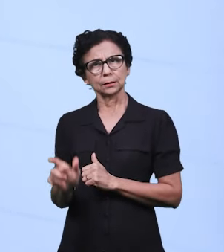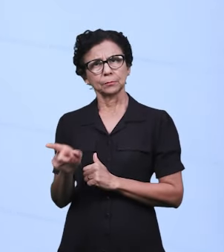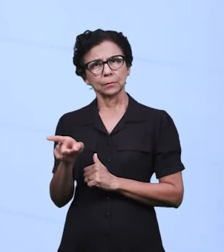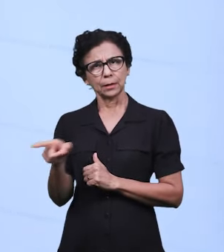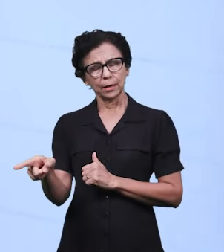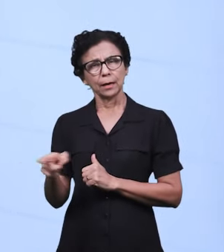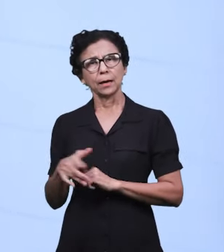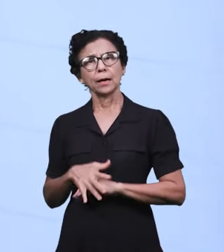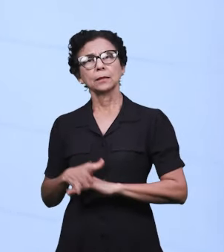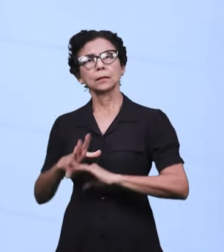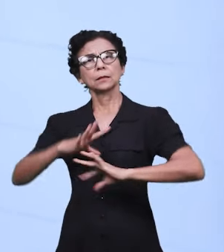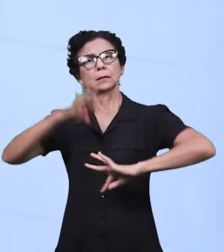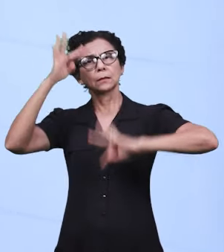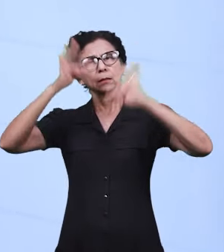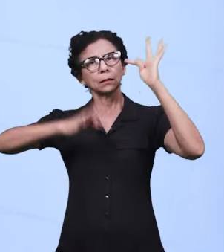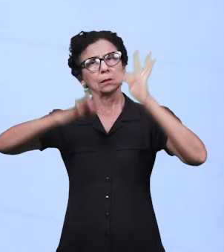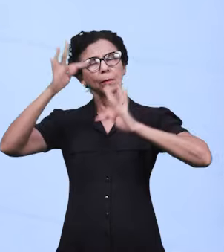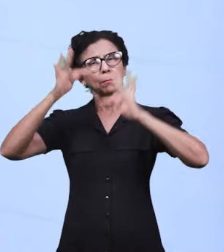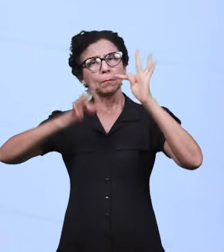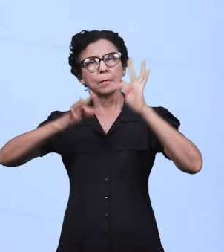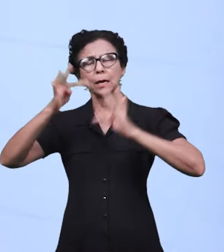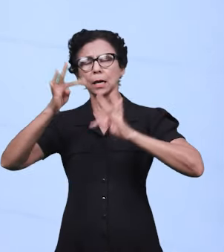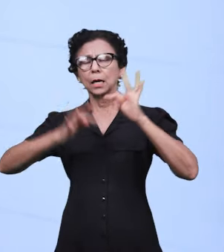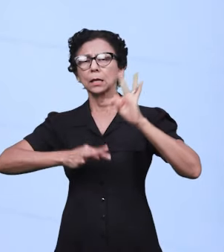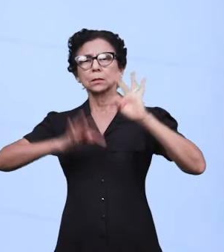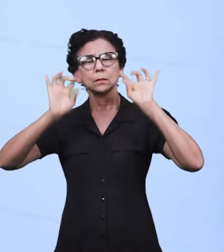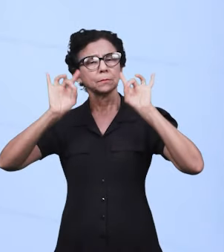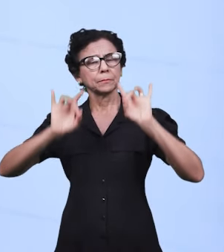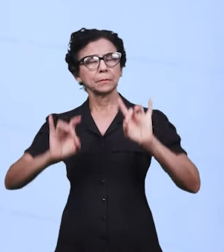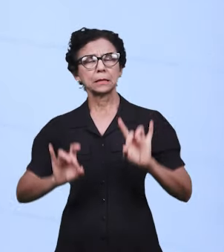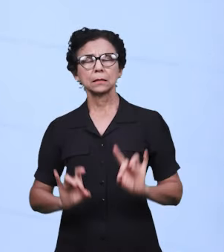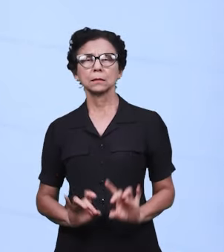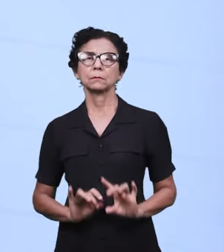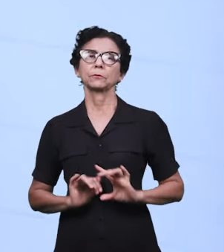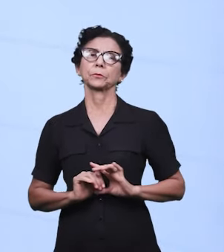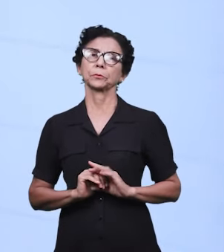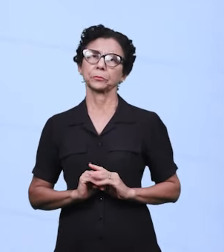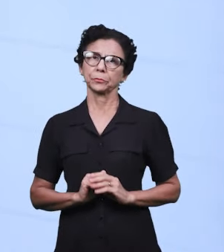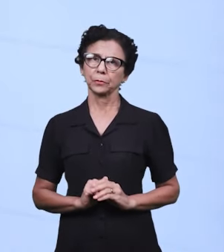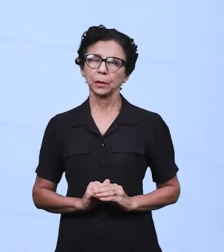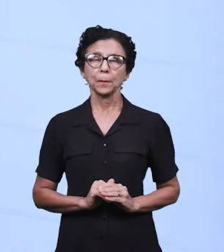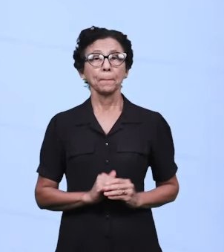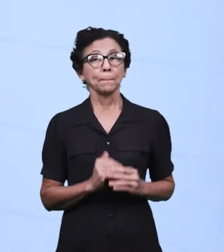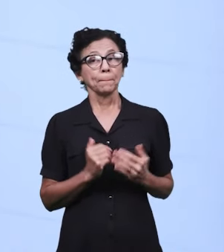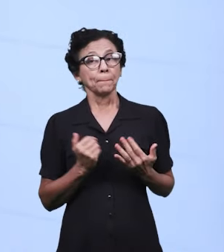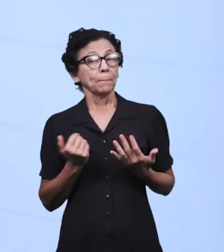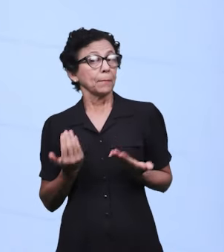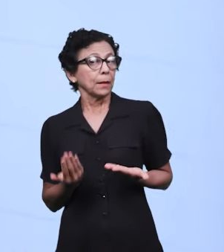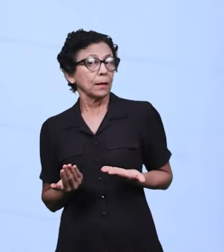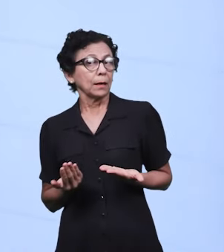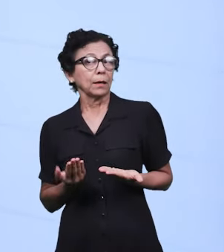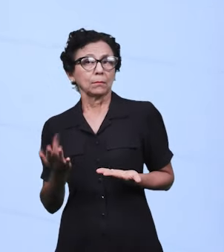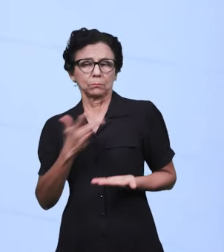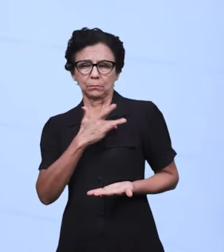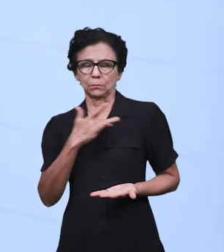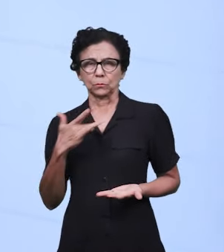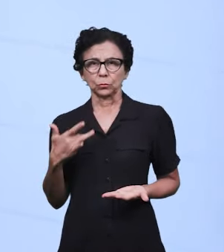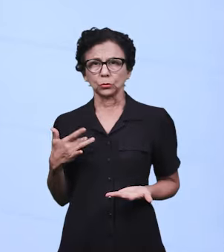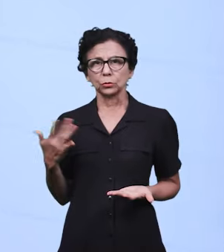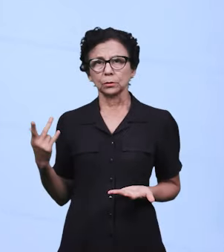receba todo o tratamento e o tratamento adequado, para a sua